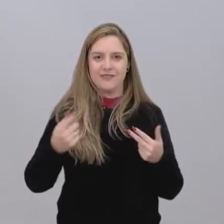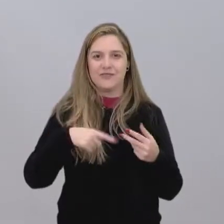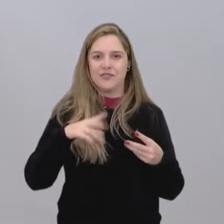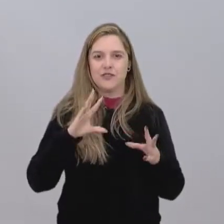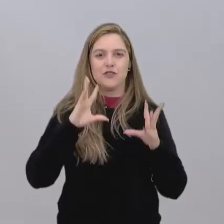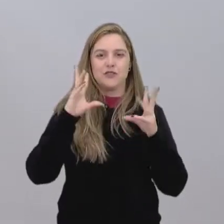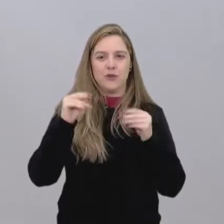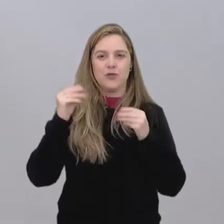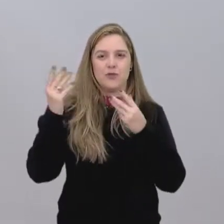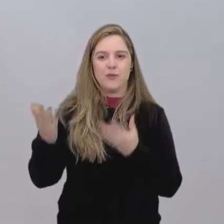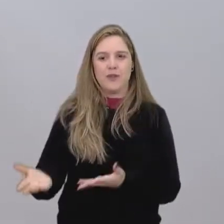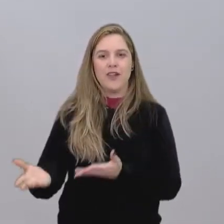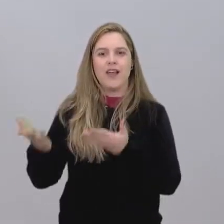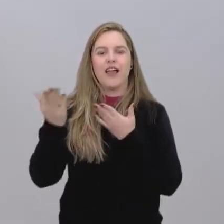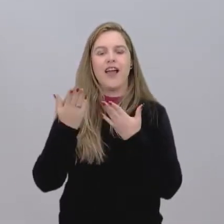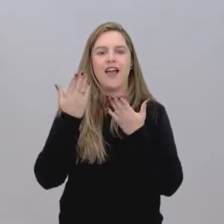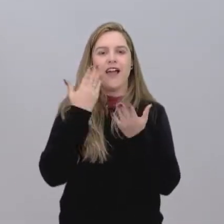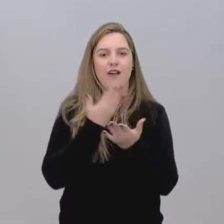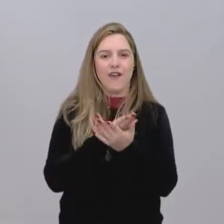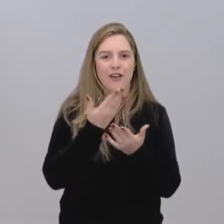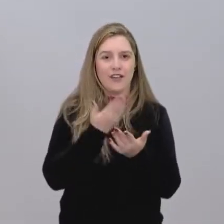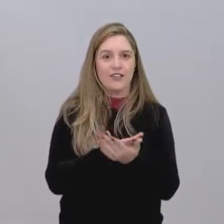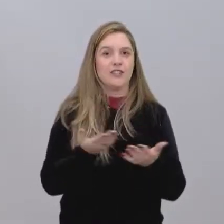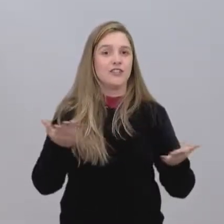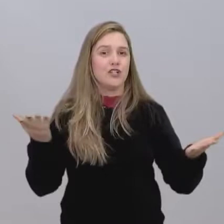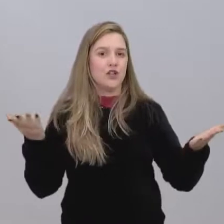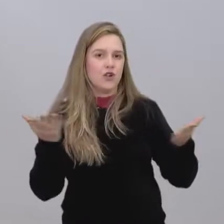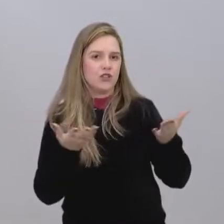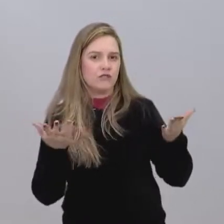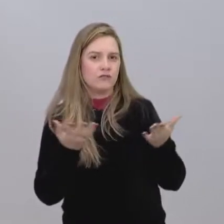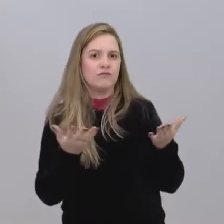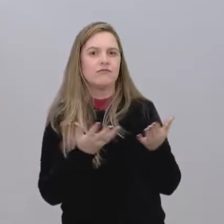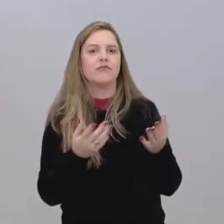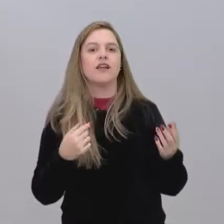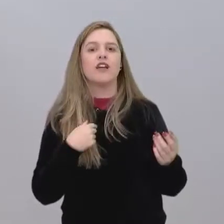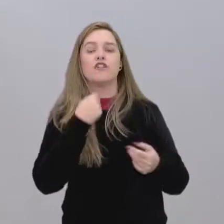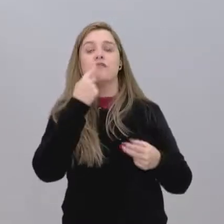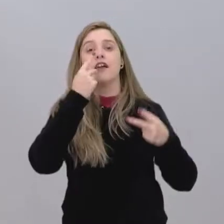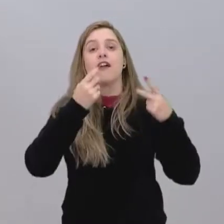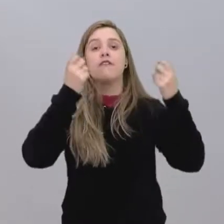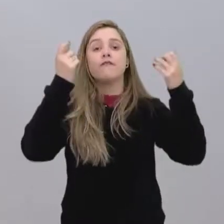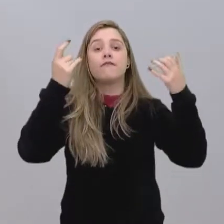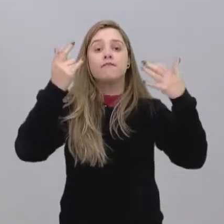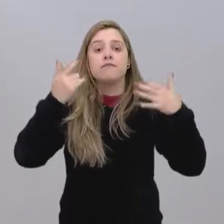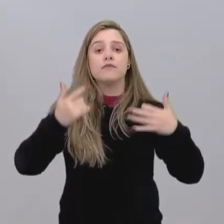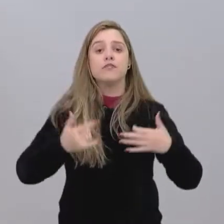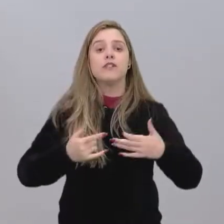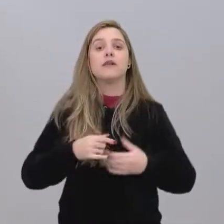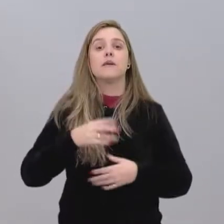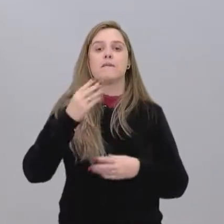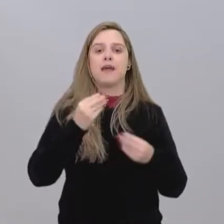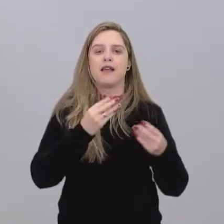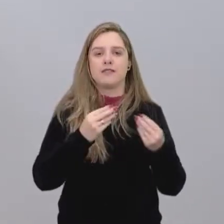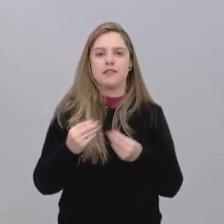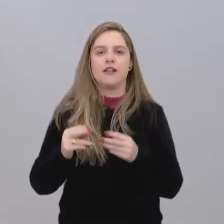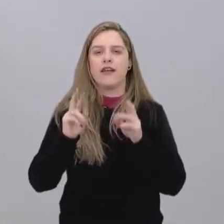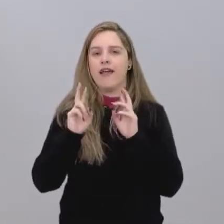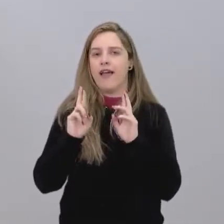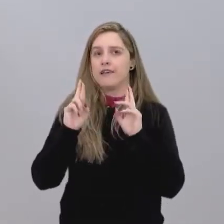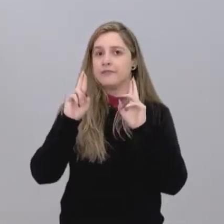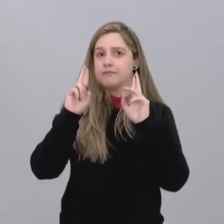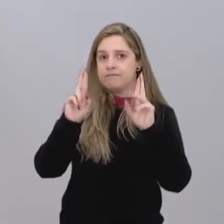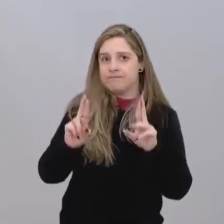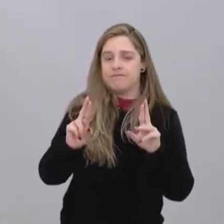muito bem-vindas à nossa aula de hoje, que hoje a gente vai falar, aí bastante, a respeito,